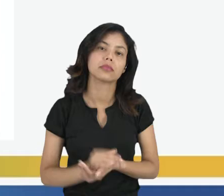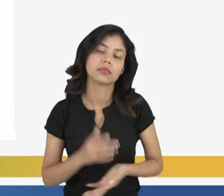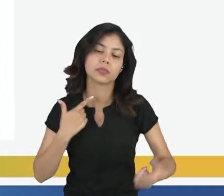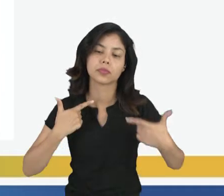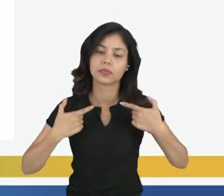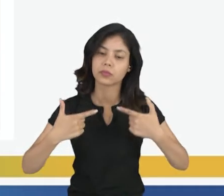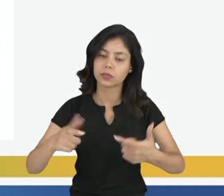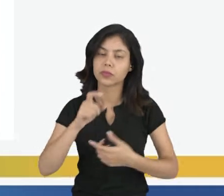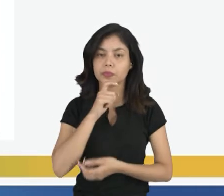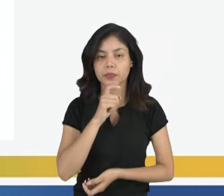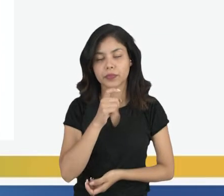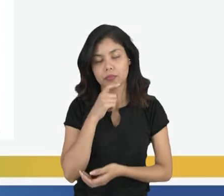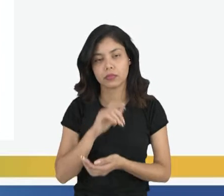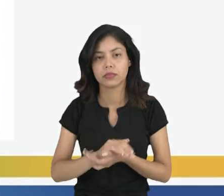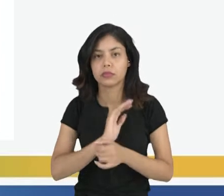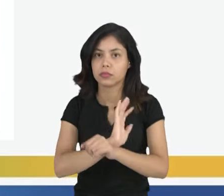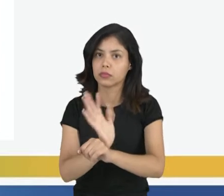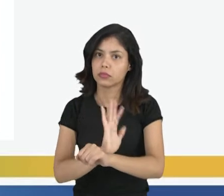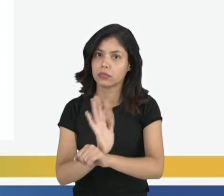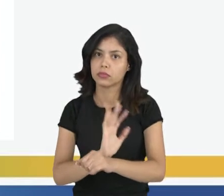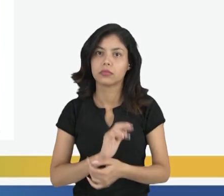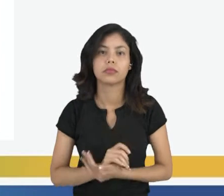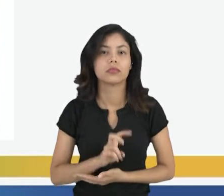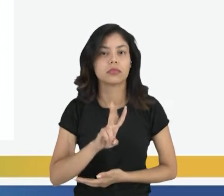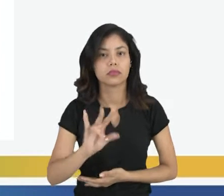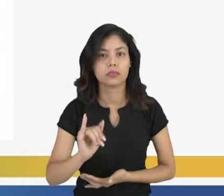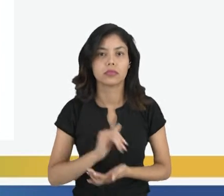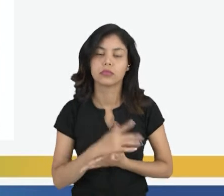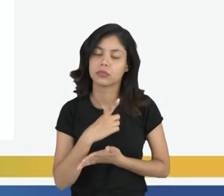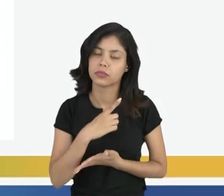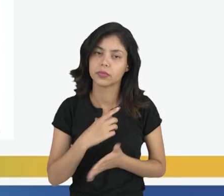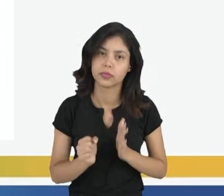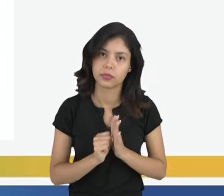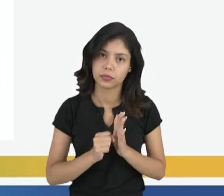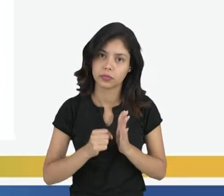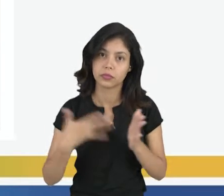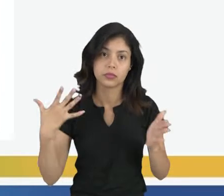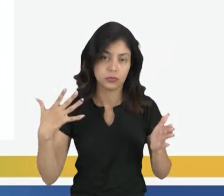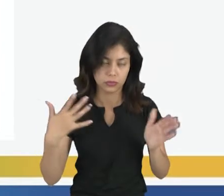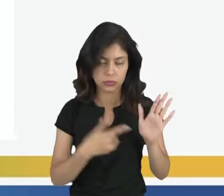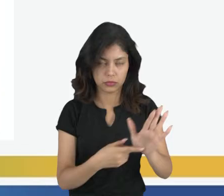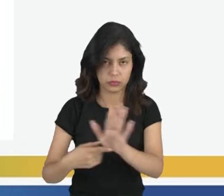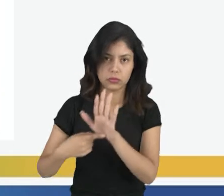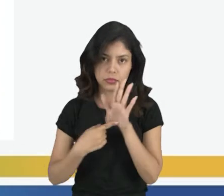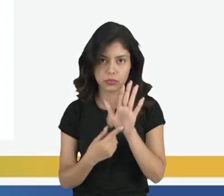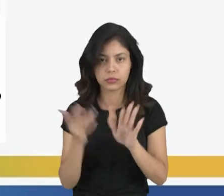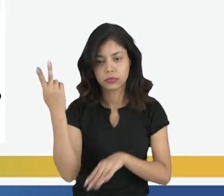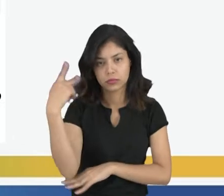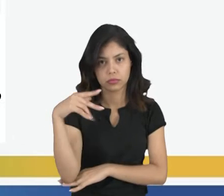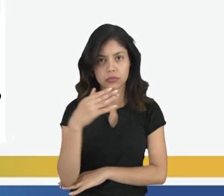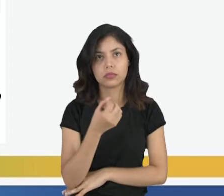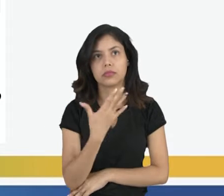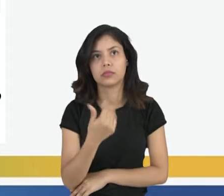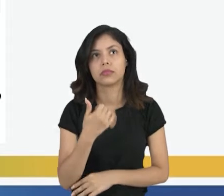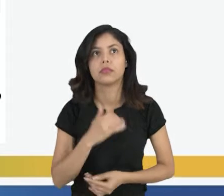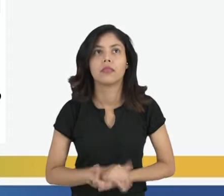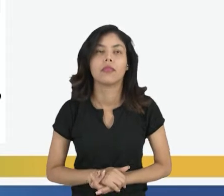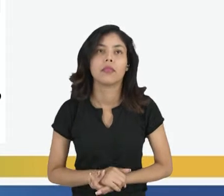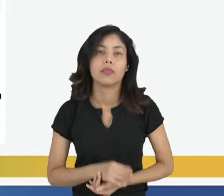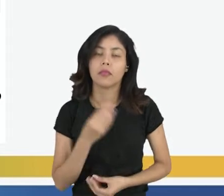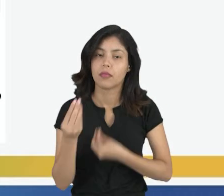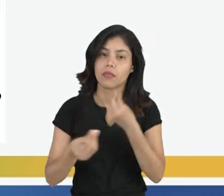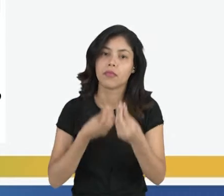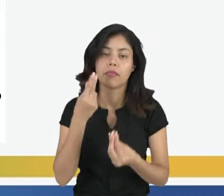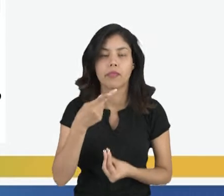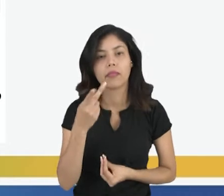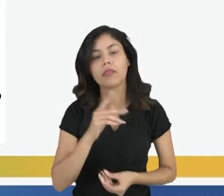um momento da história que o cinema também ele vai ter, né, muita representação, então, aí desse período, tá bom, pessoal? Como eu disse